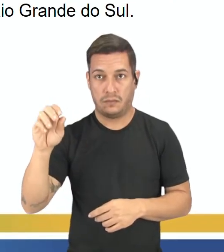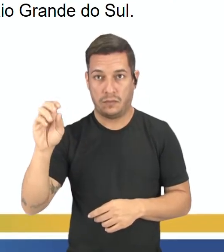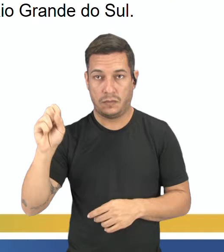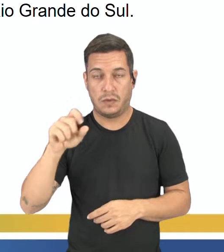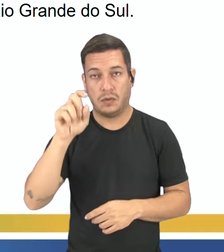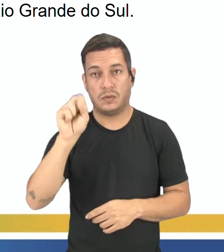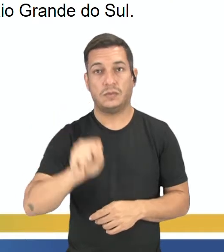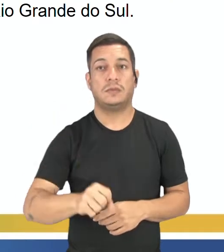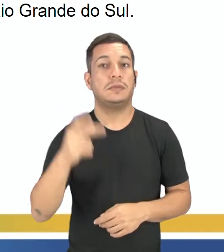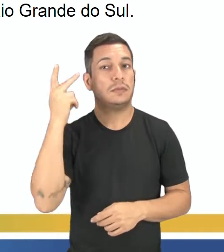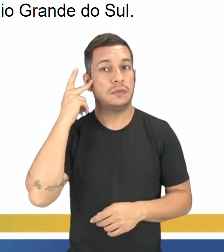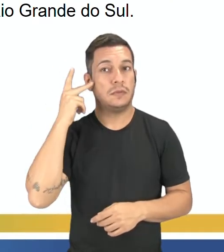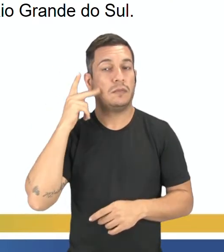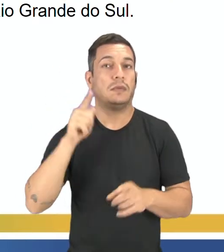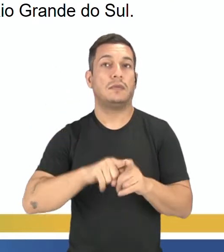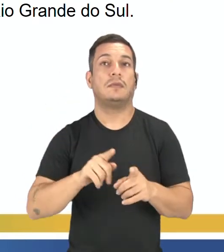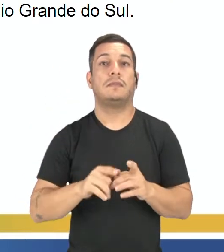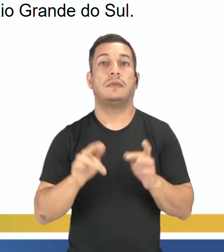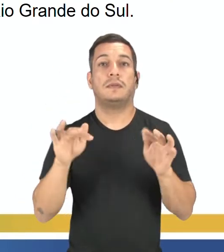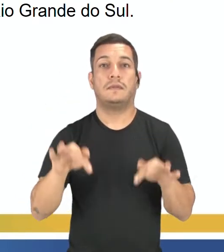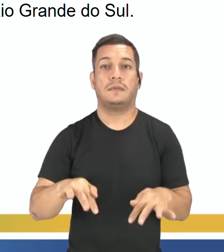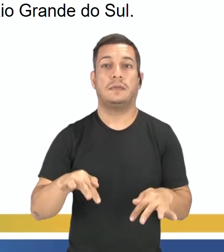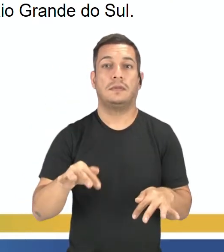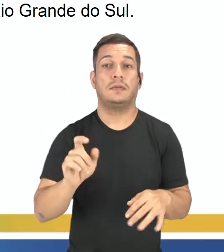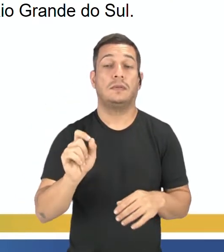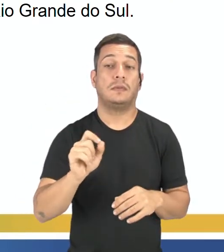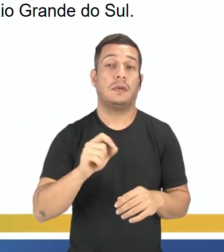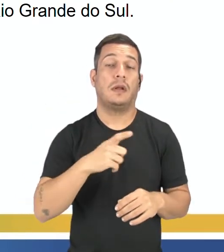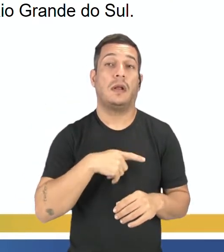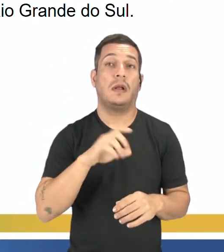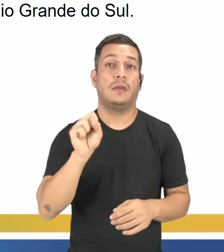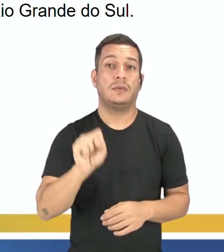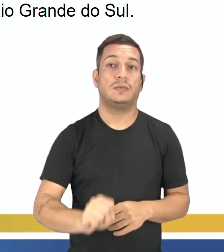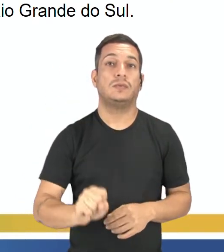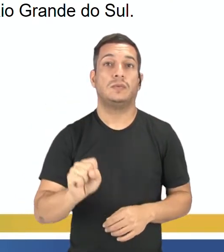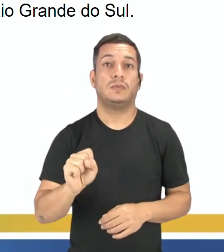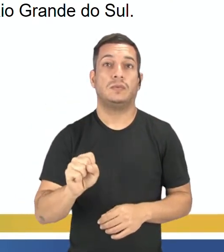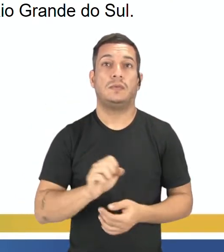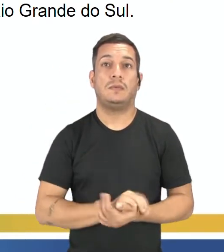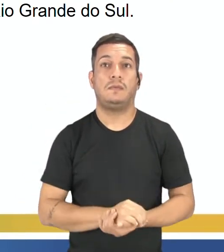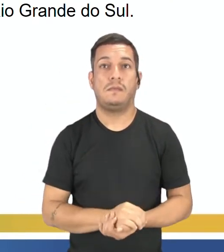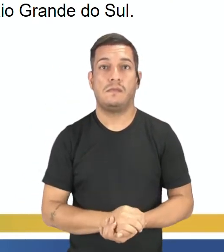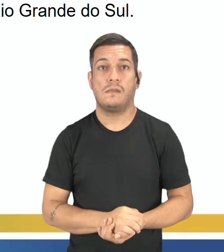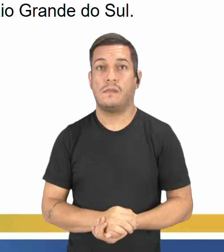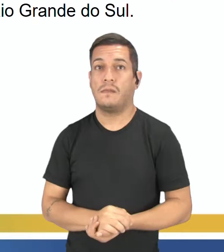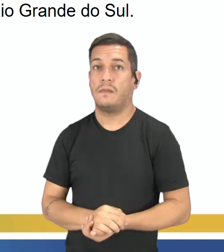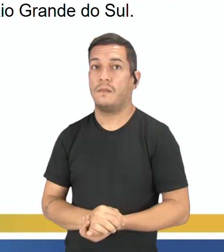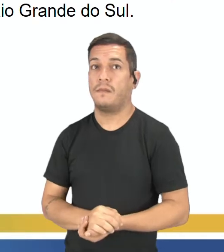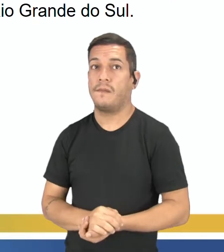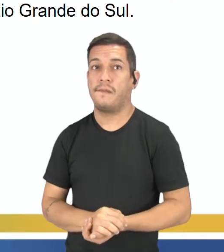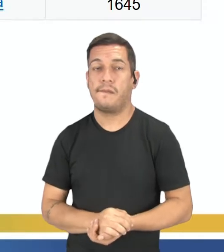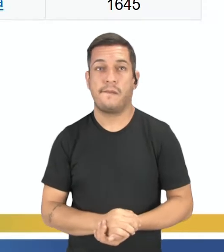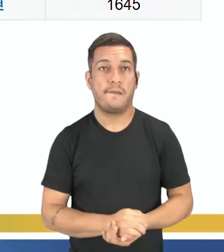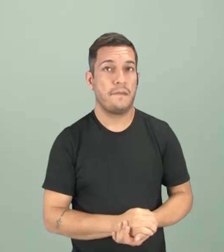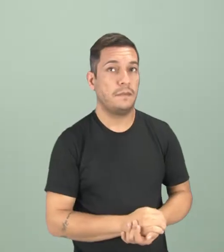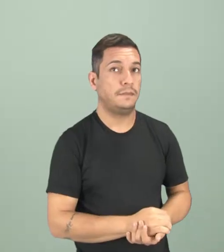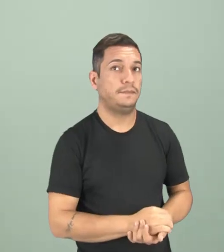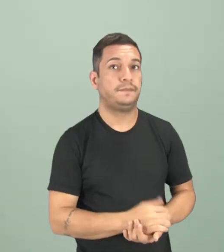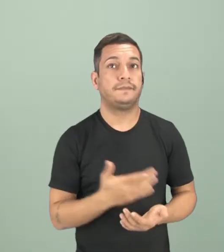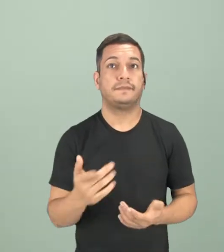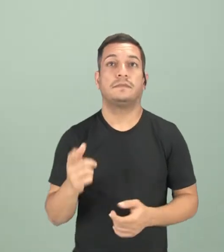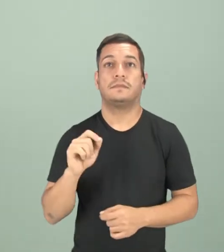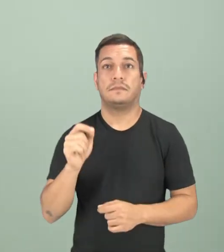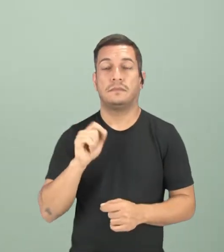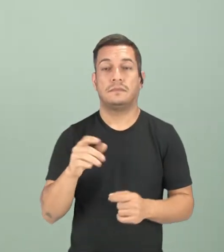no sudeste, São Paulo. E finalizando no sul, Rio Grande do Sul, ok?